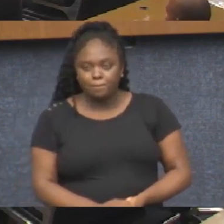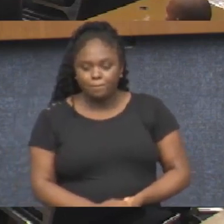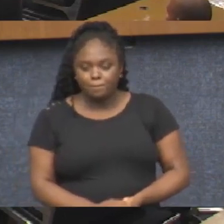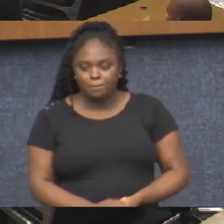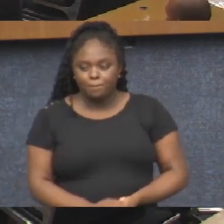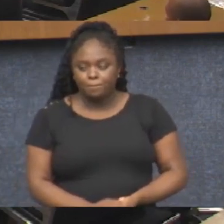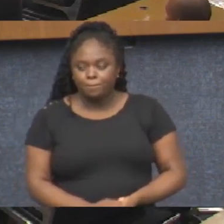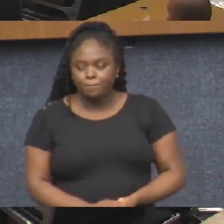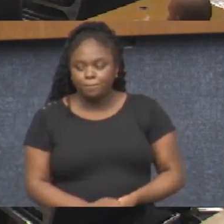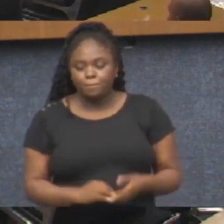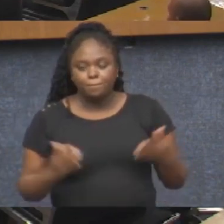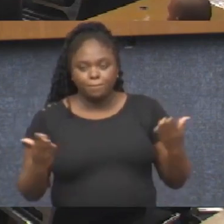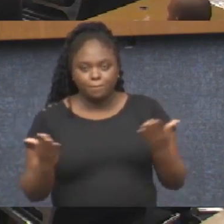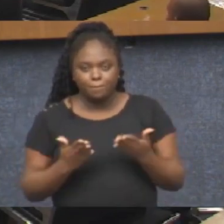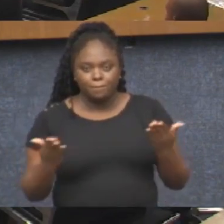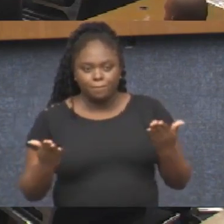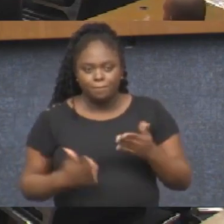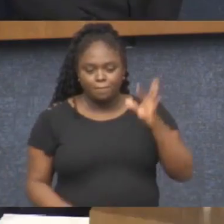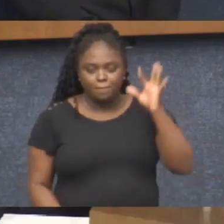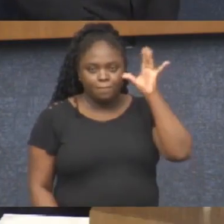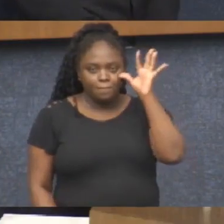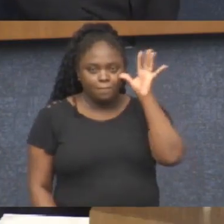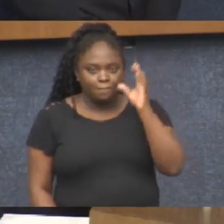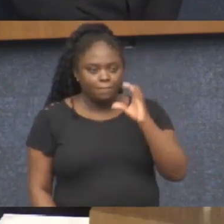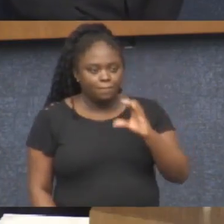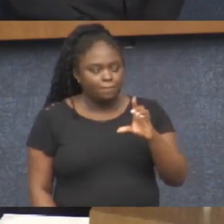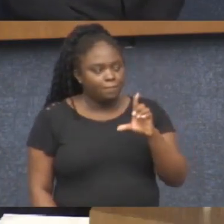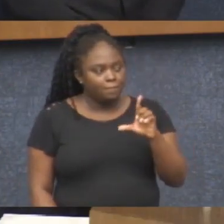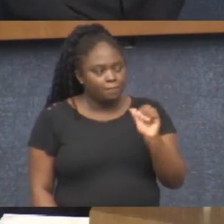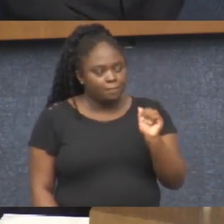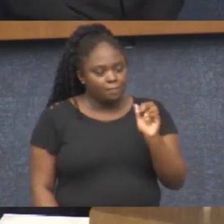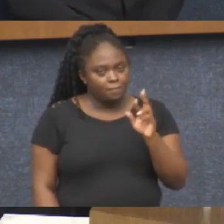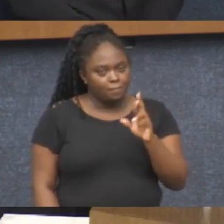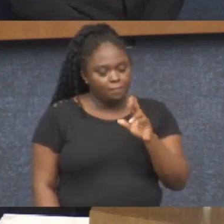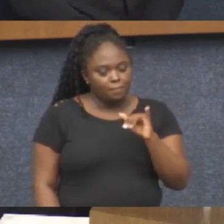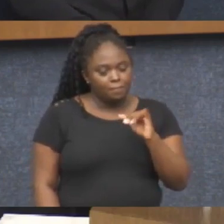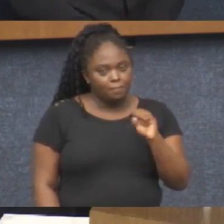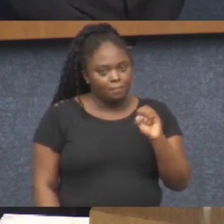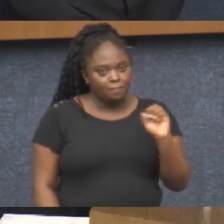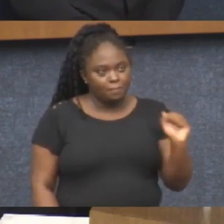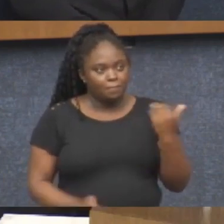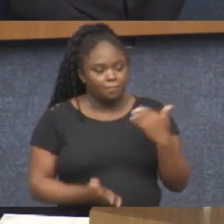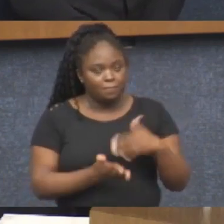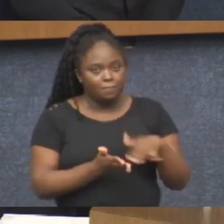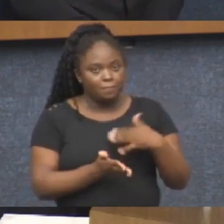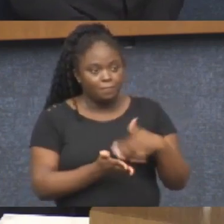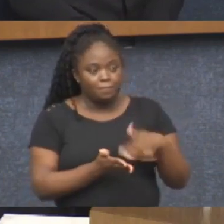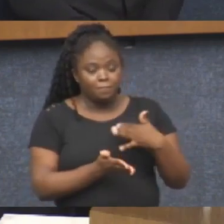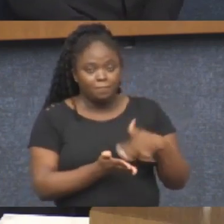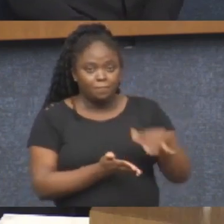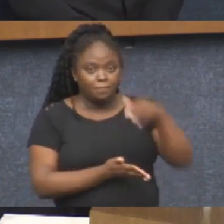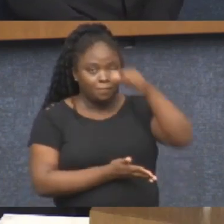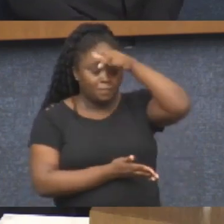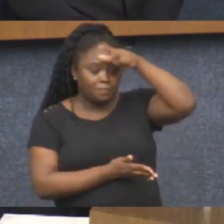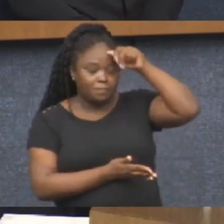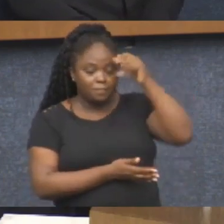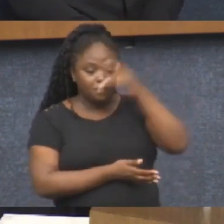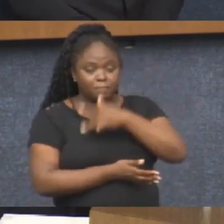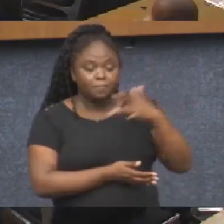Ouviremos agora Clarissa Santos Lage, secretária municipal de saúde do município de Itabira.